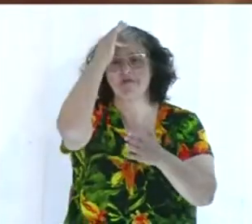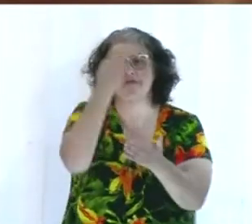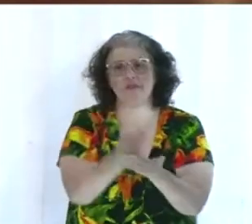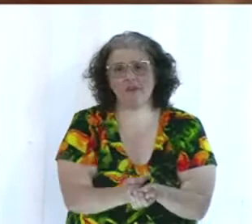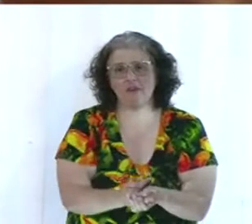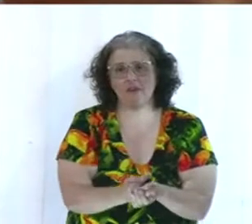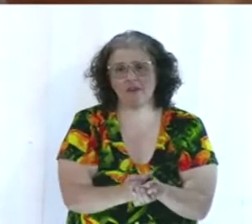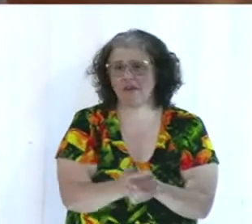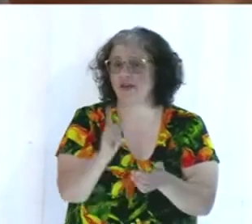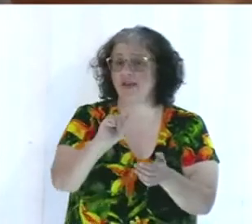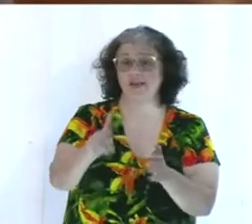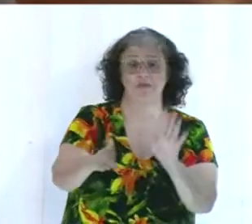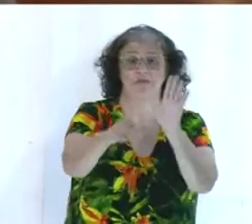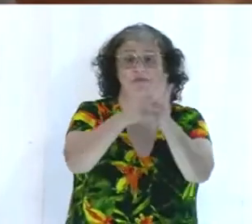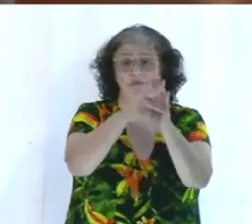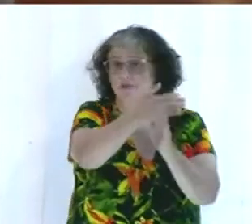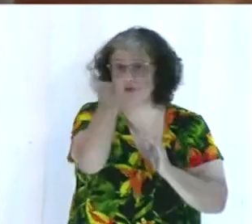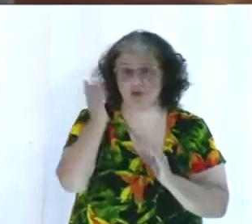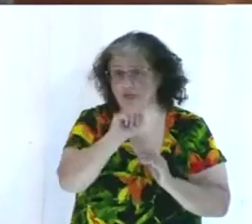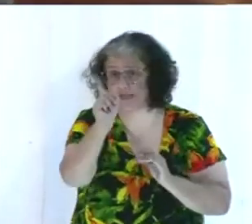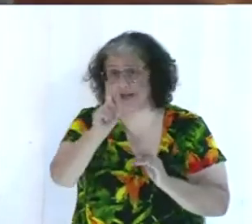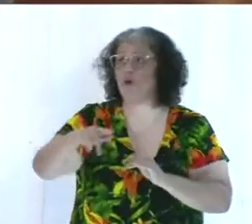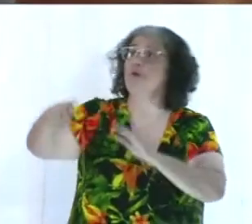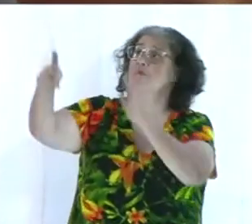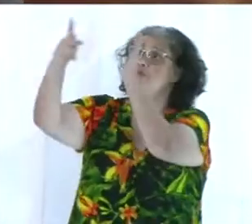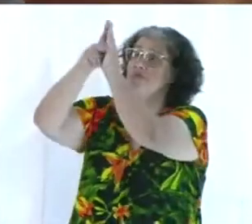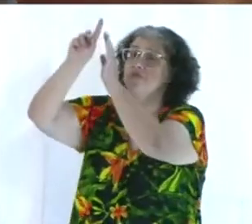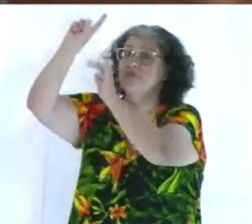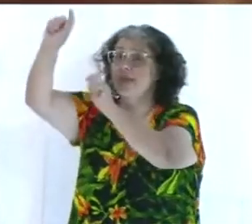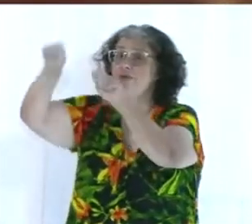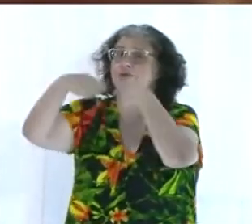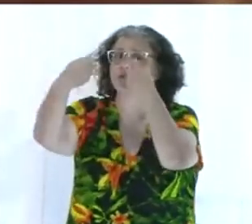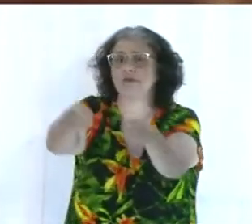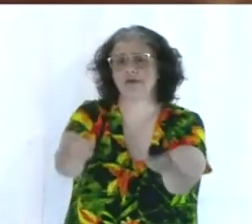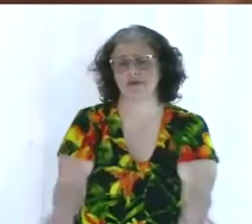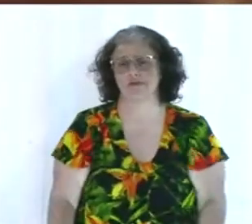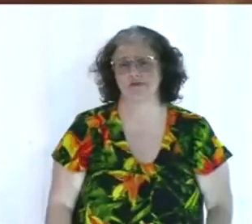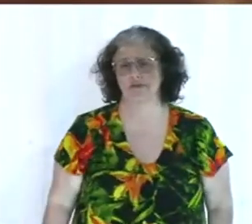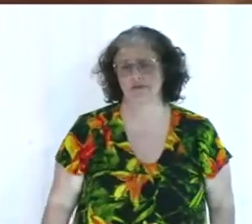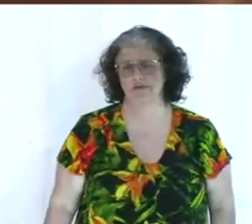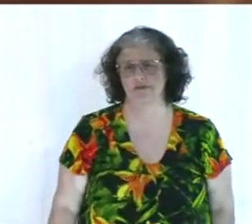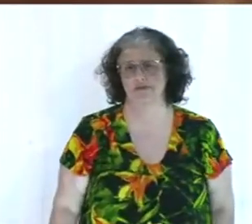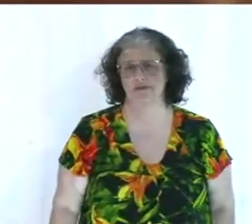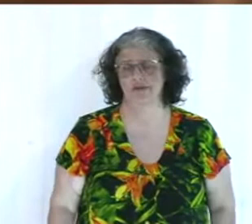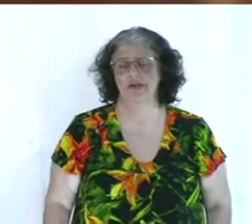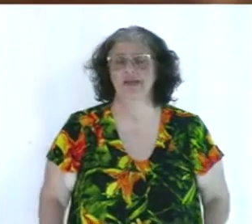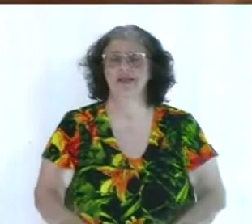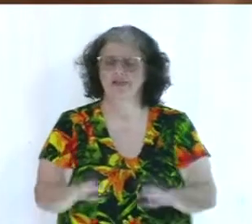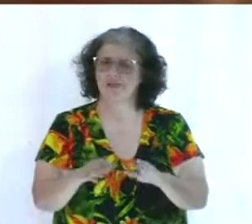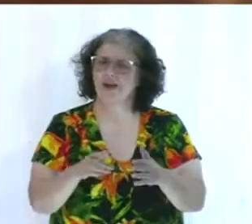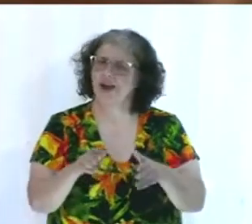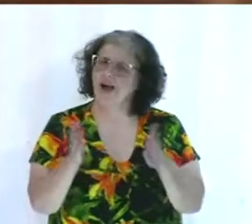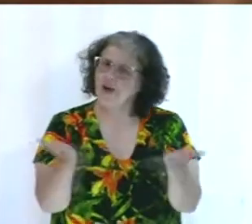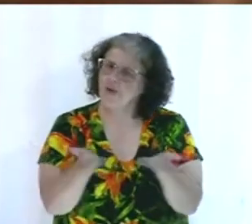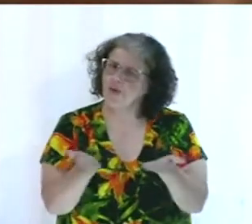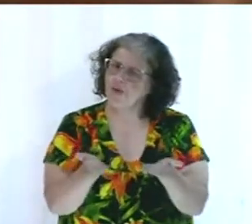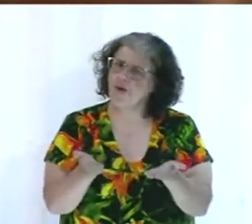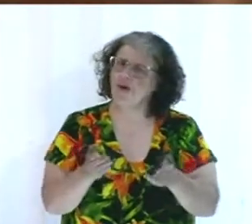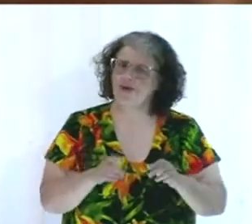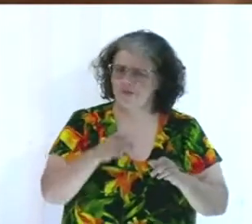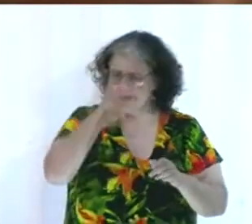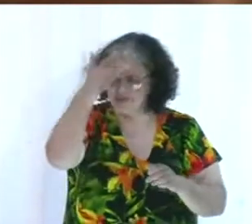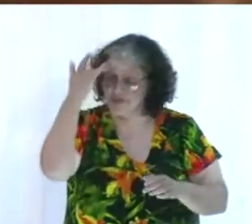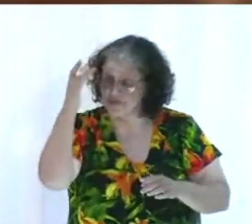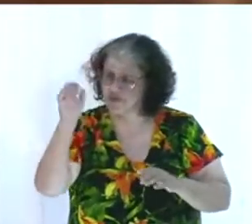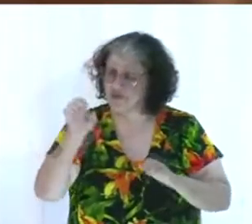Nós estamos vivendo dias difíceis, irmãos, em que estão pregando um outro evangelho, que parece, mas não é, que brilha às